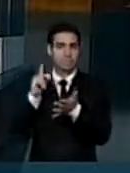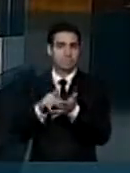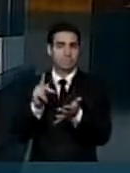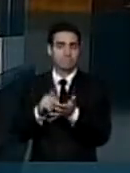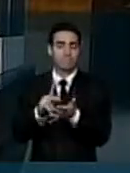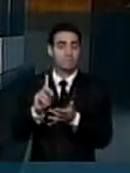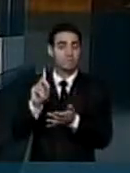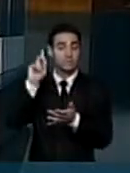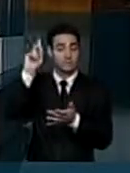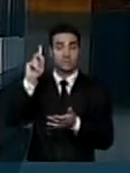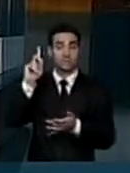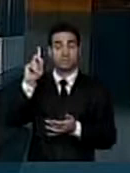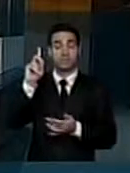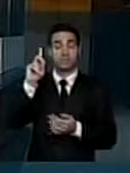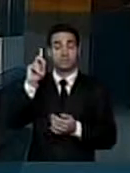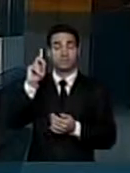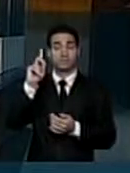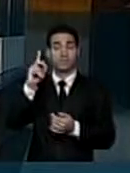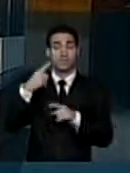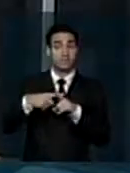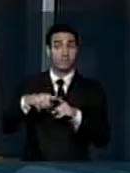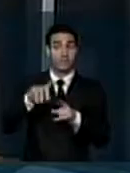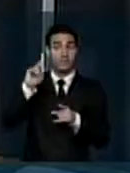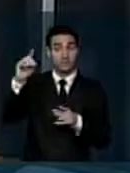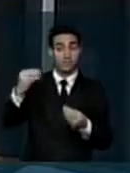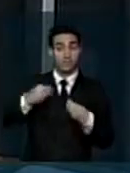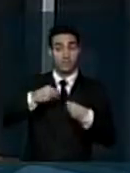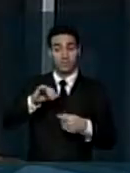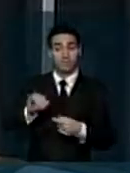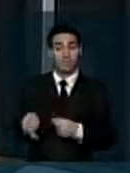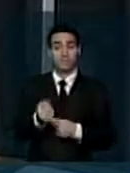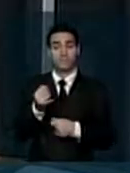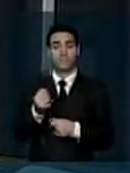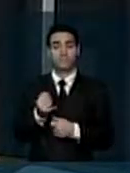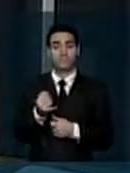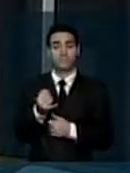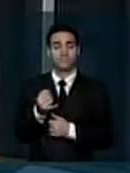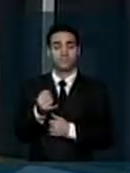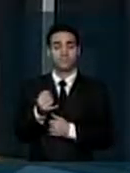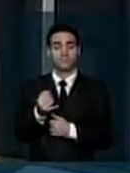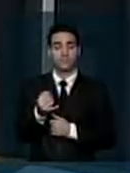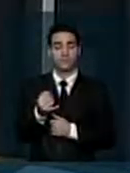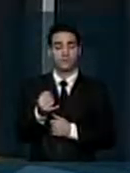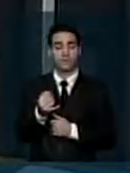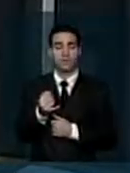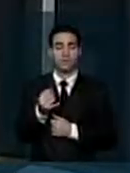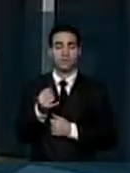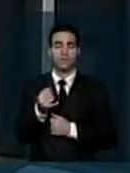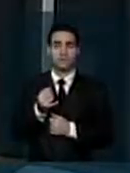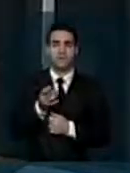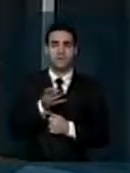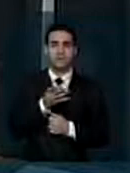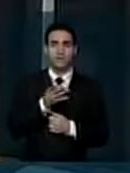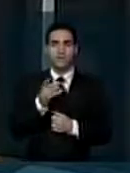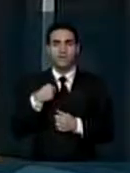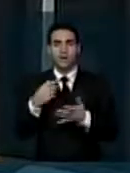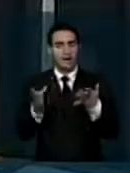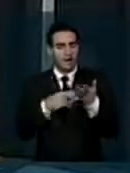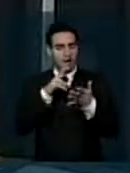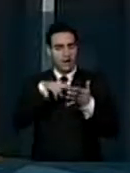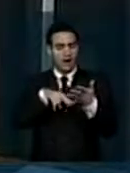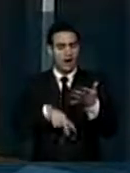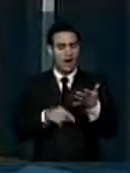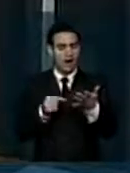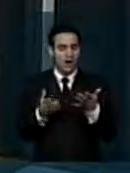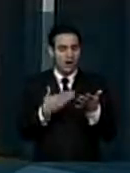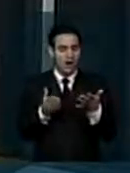a Deus por ter tido a oportunidade de ter conhecido essa obra,